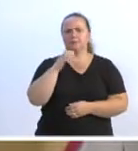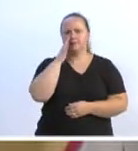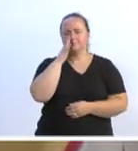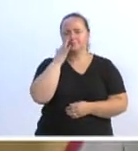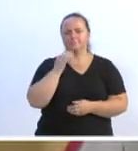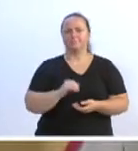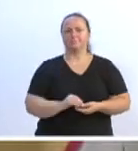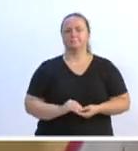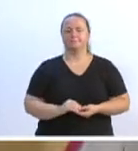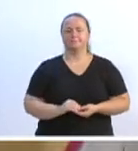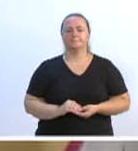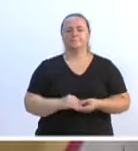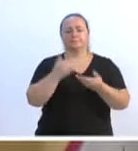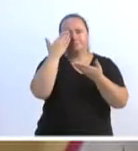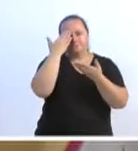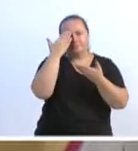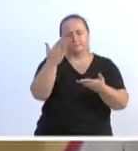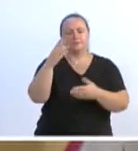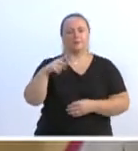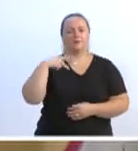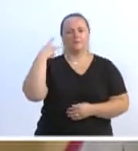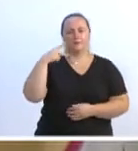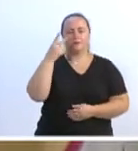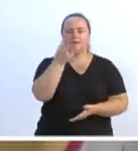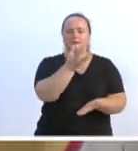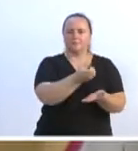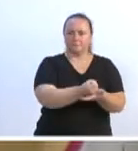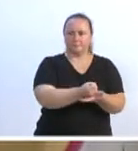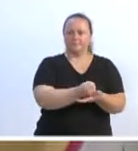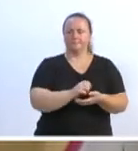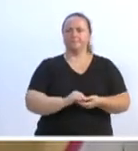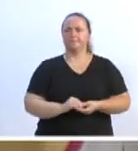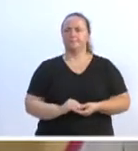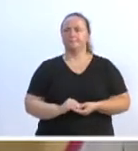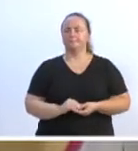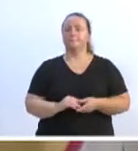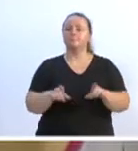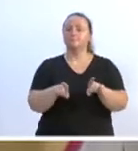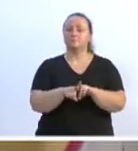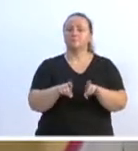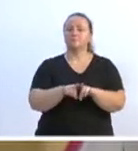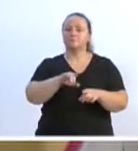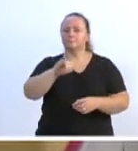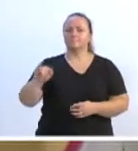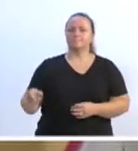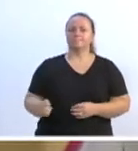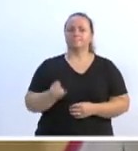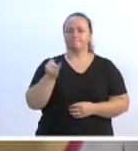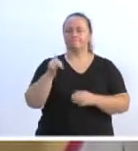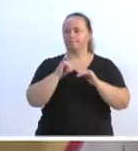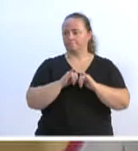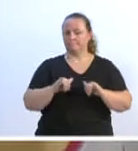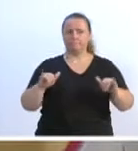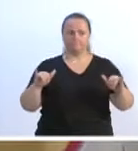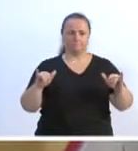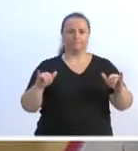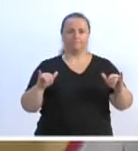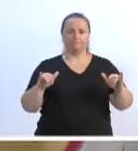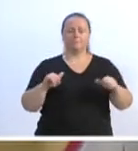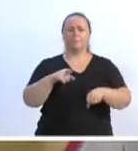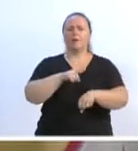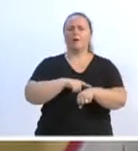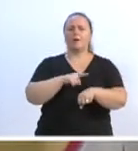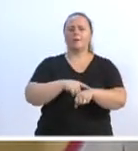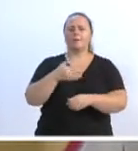obrigado senhores vereadores pelos apartes eu gostaria de aproveitar e lembrar que realmente talvez esse seja um momento